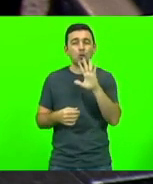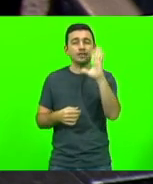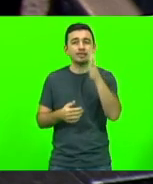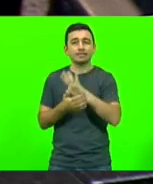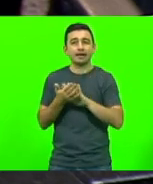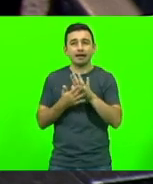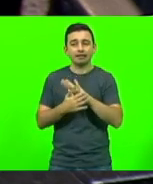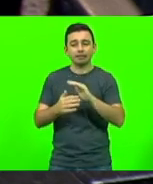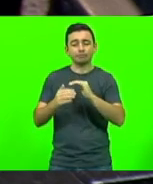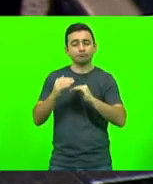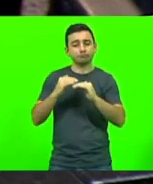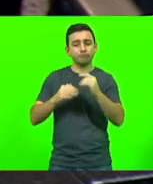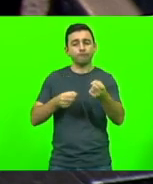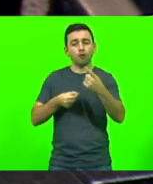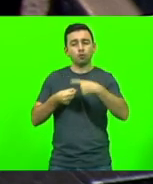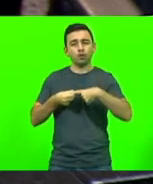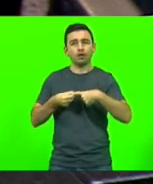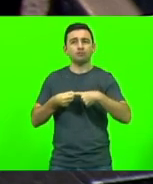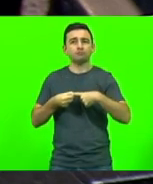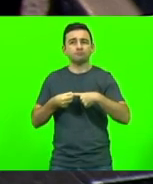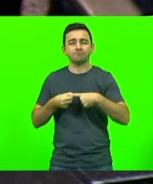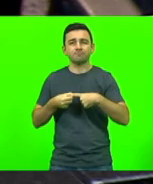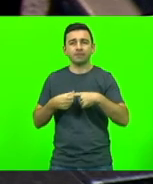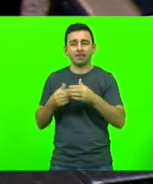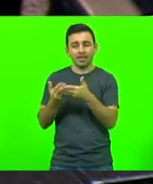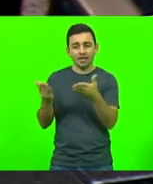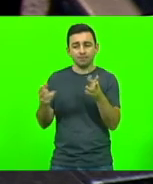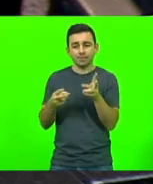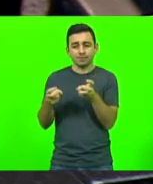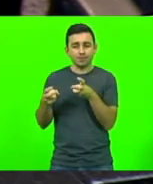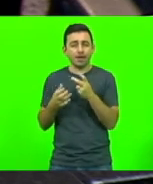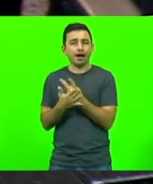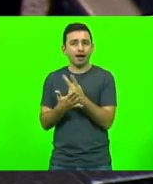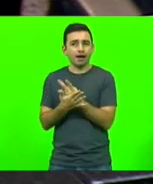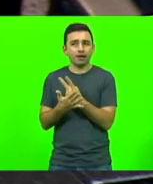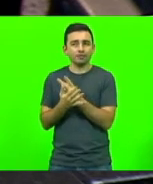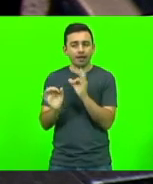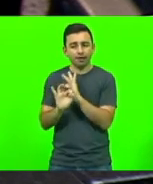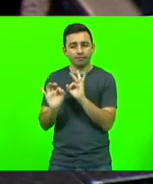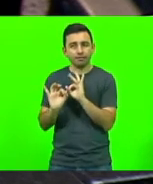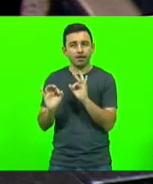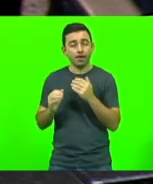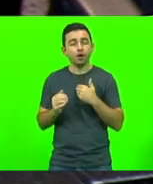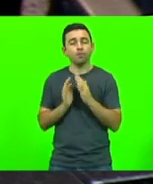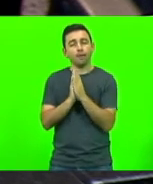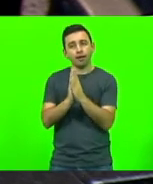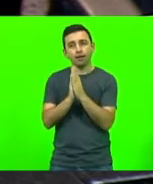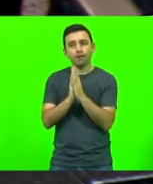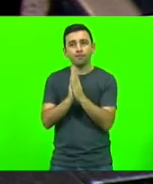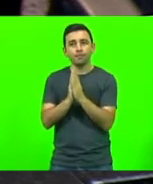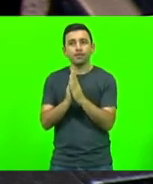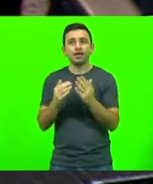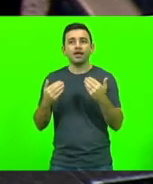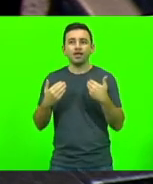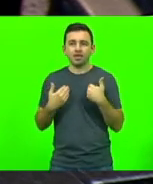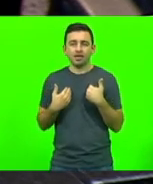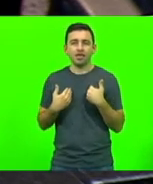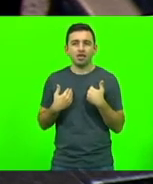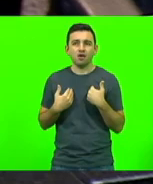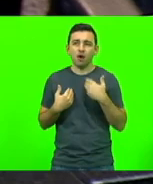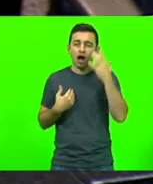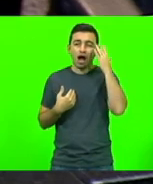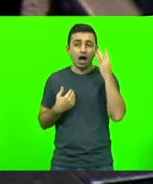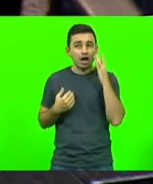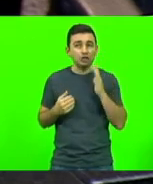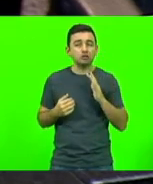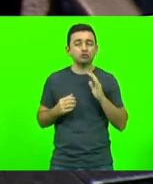com essa capacidade da Secretaria de Educação e Saúde perceberem os próprios erros, eu rogo que sim, mas como sou cético em relação a isso,